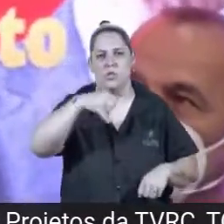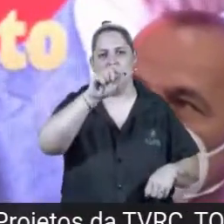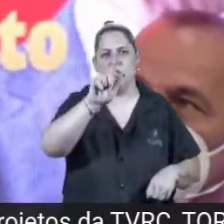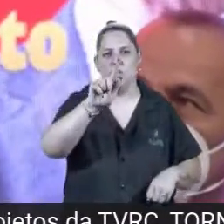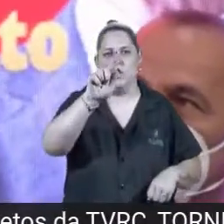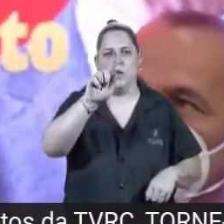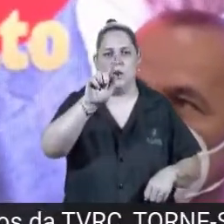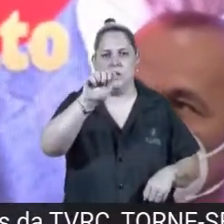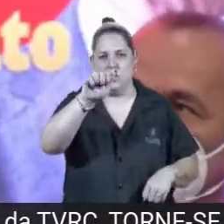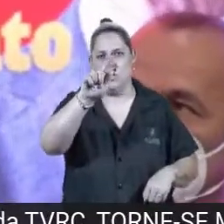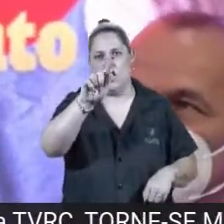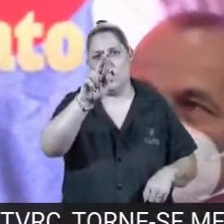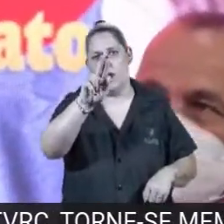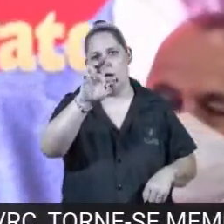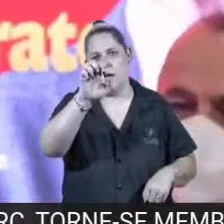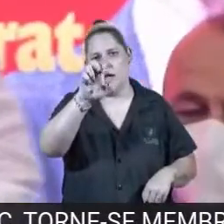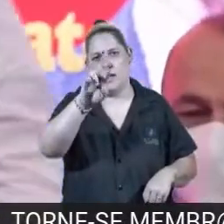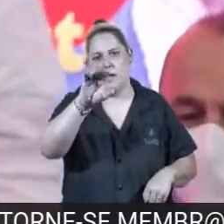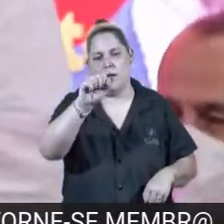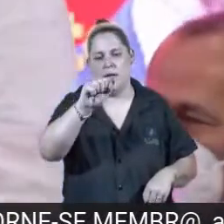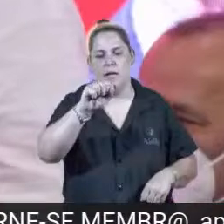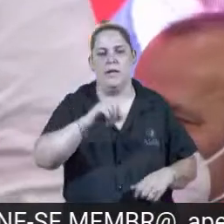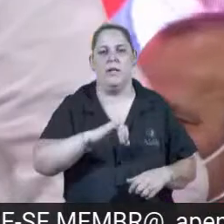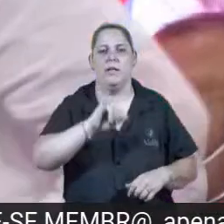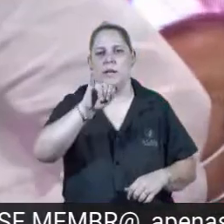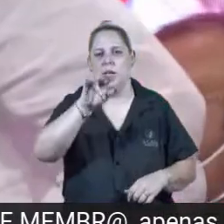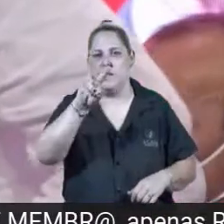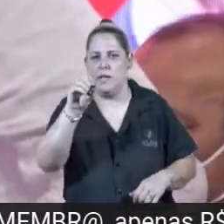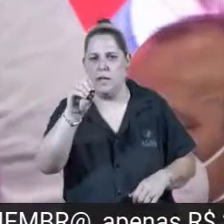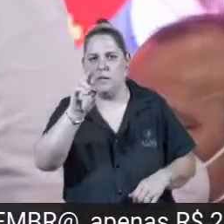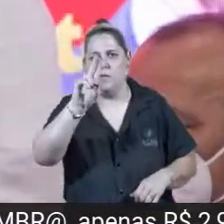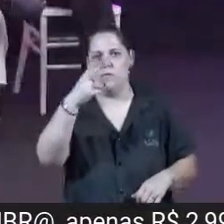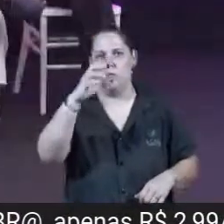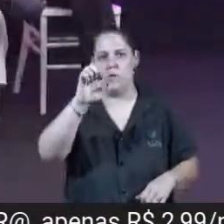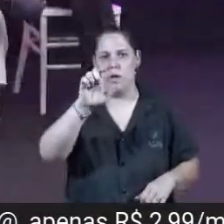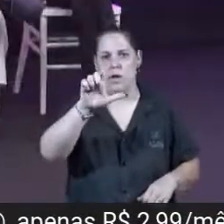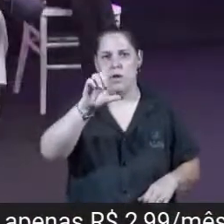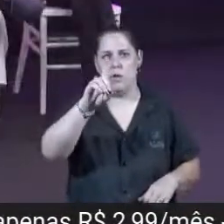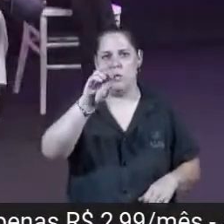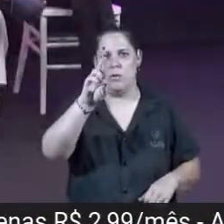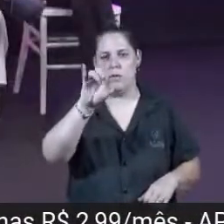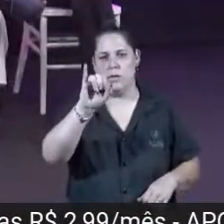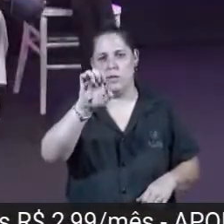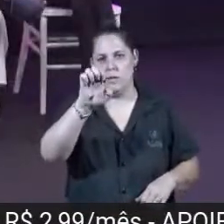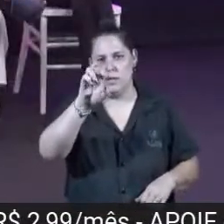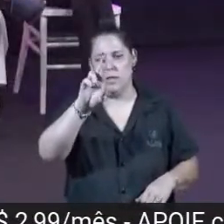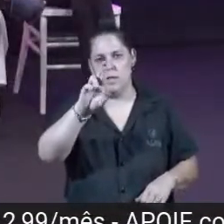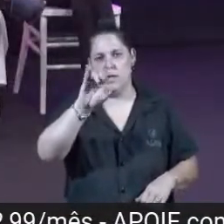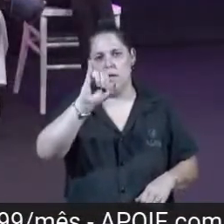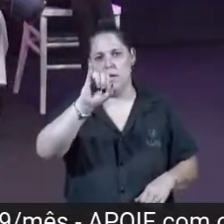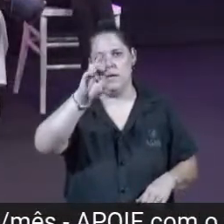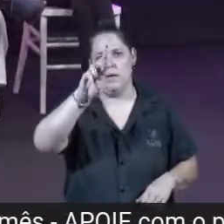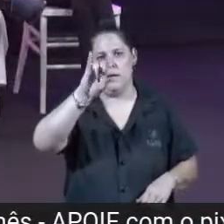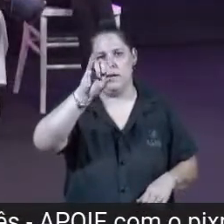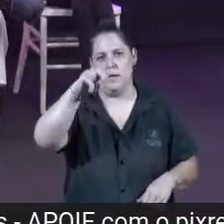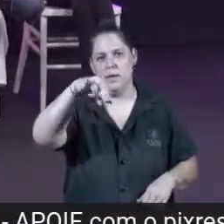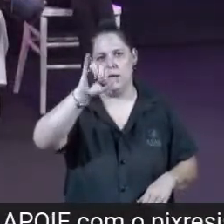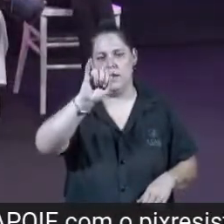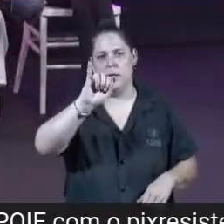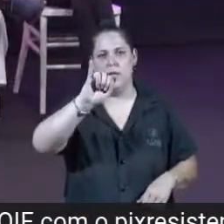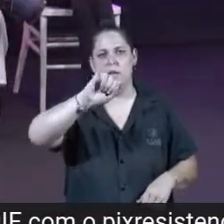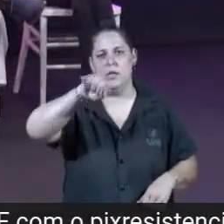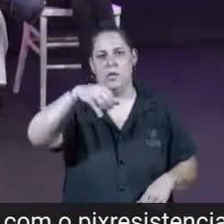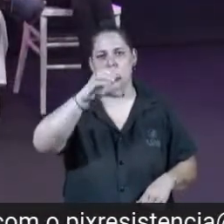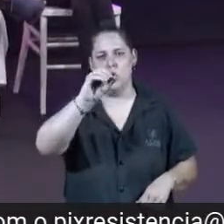noite, Ivo, boa noite, Helder Salomão. Boa noite, Irine. Boa noite, João Cosa. Boa noite a todos os